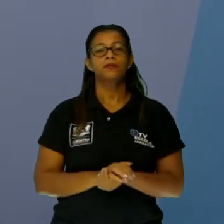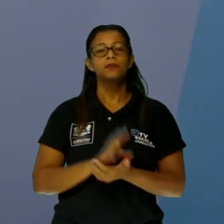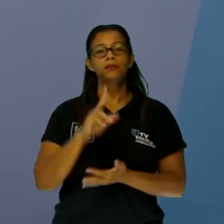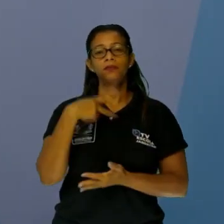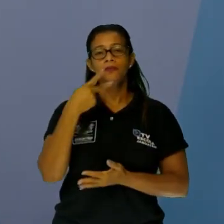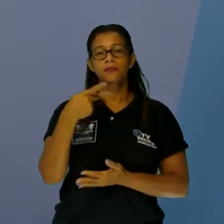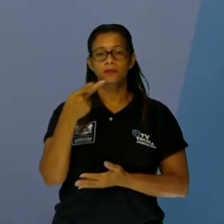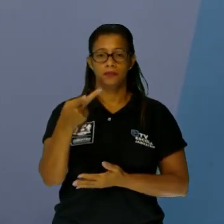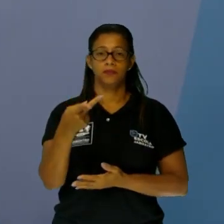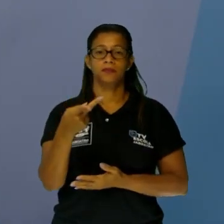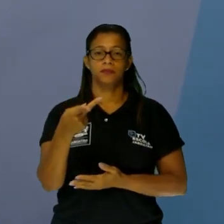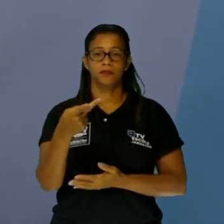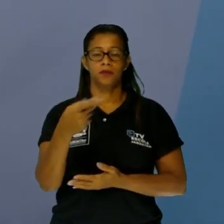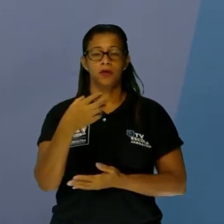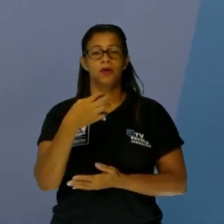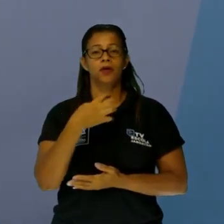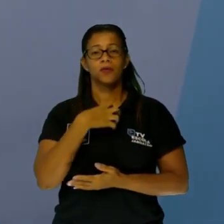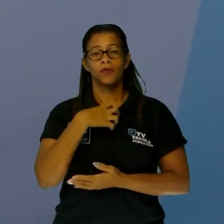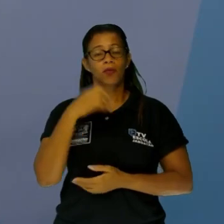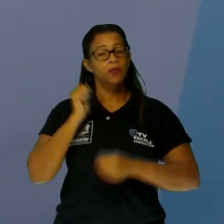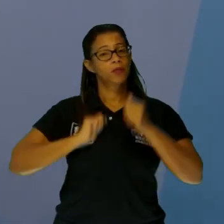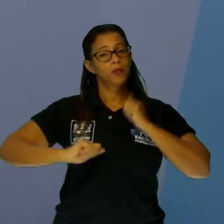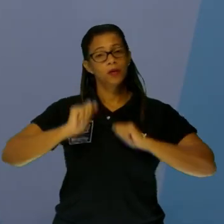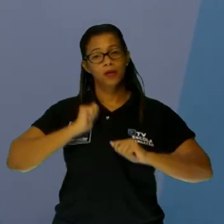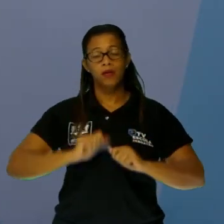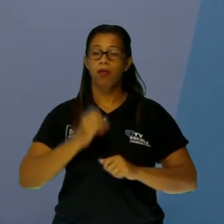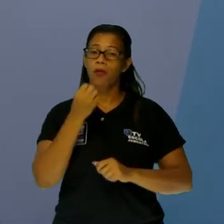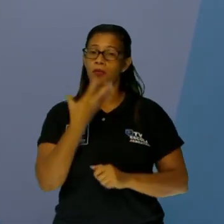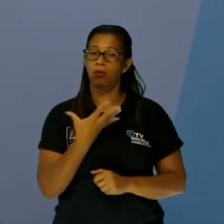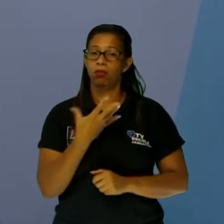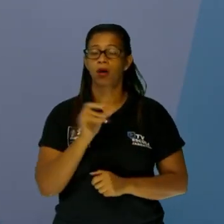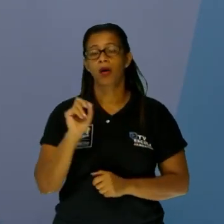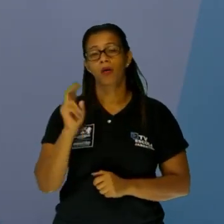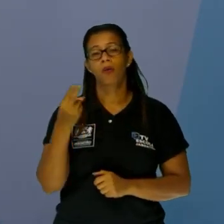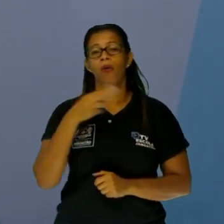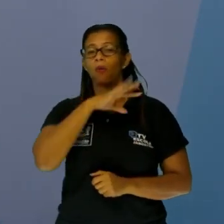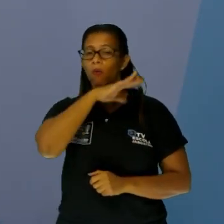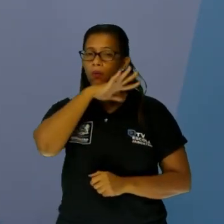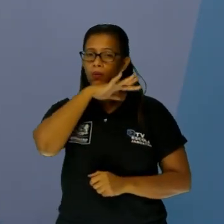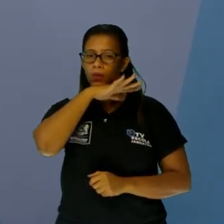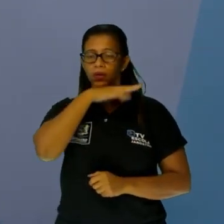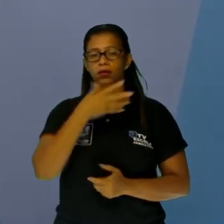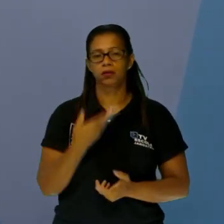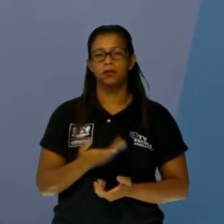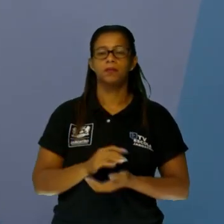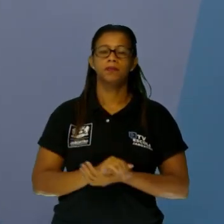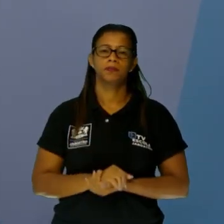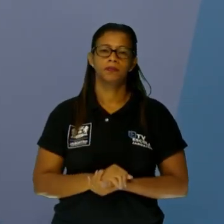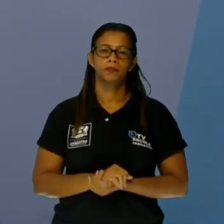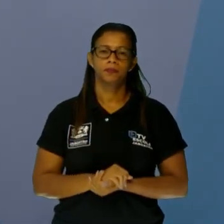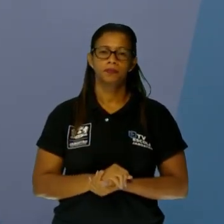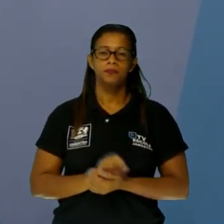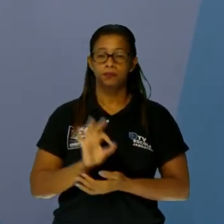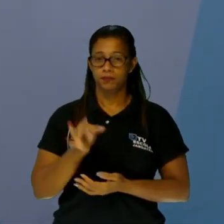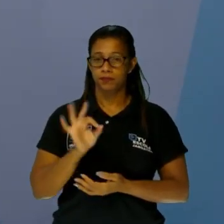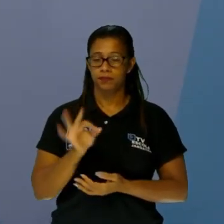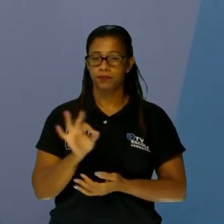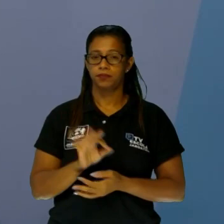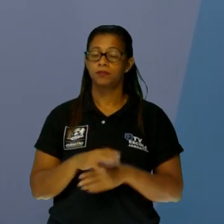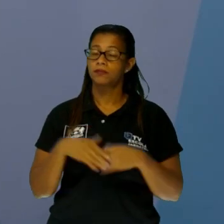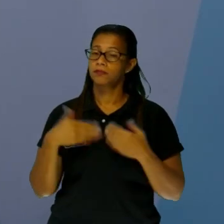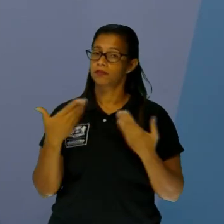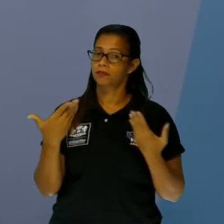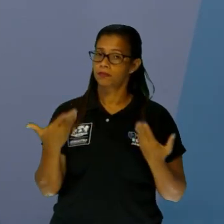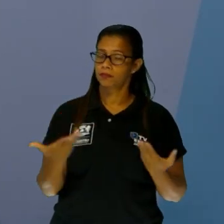tenho. Sejam essas expectativas boas ou sejam essas expectativas não tão boas ou ruins, certo?